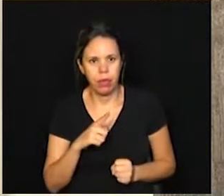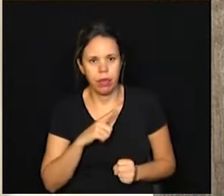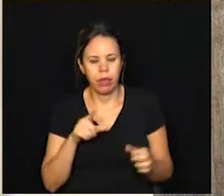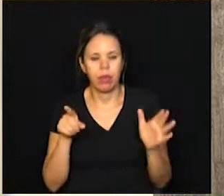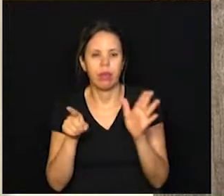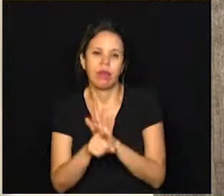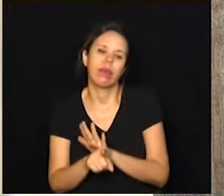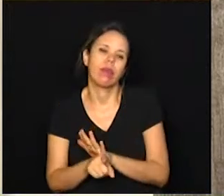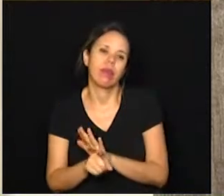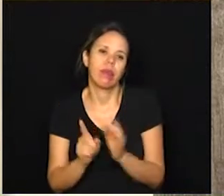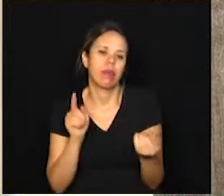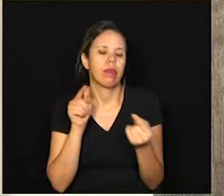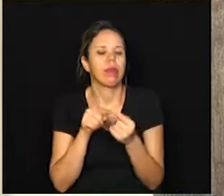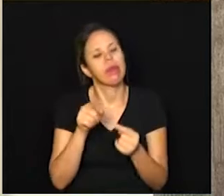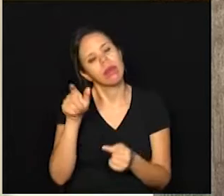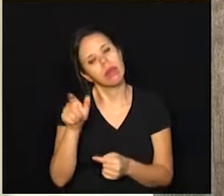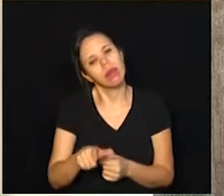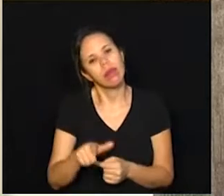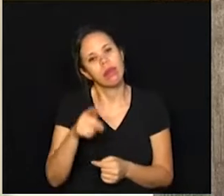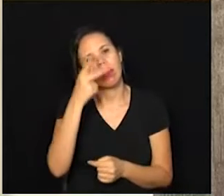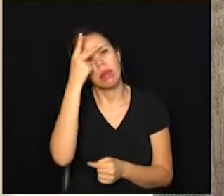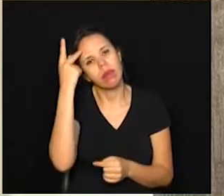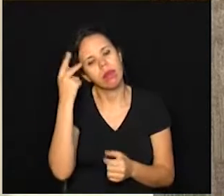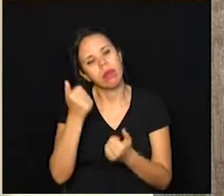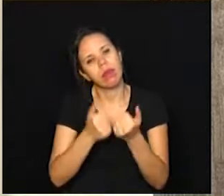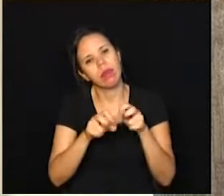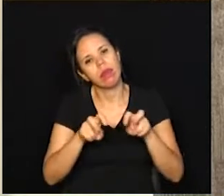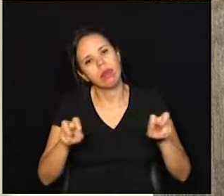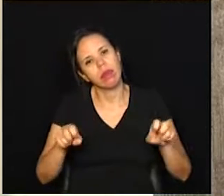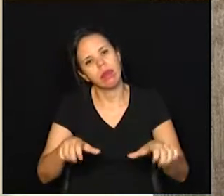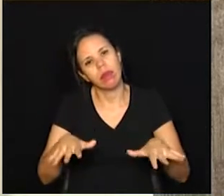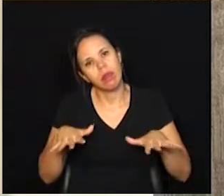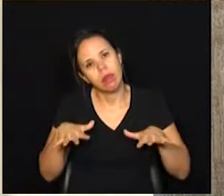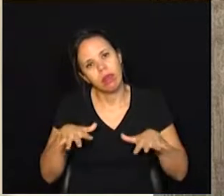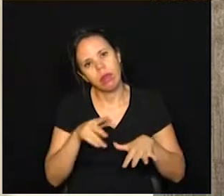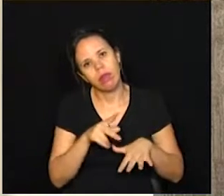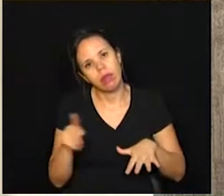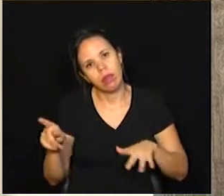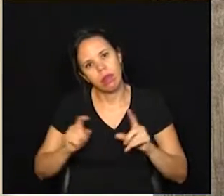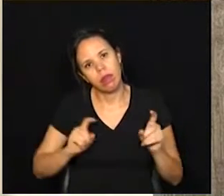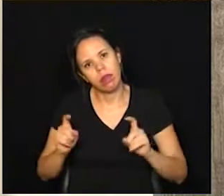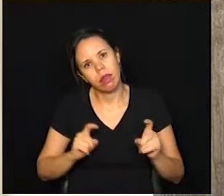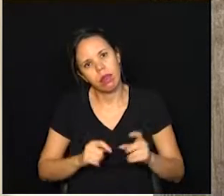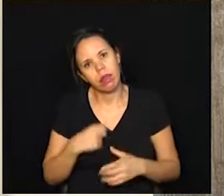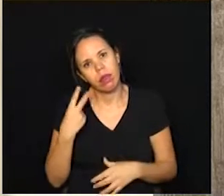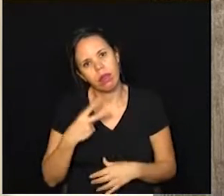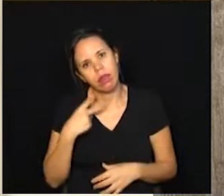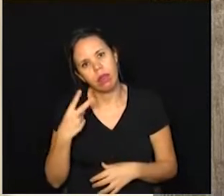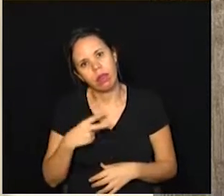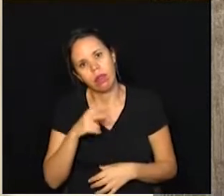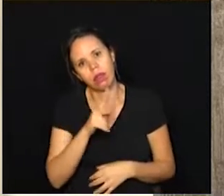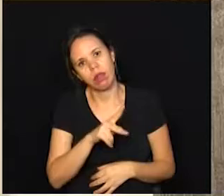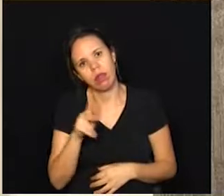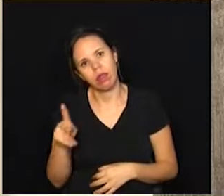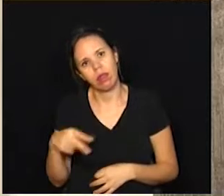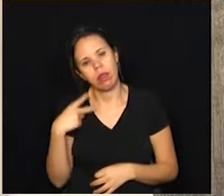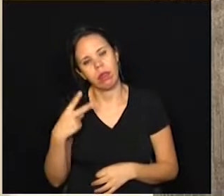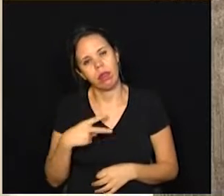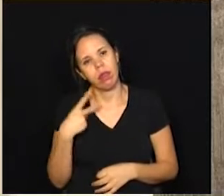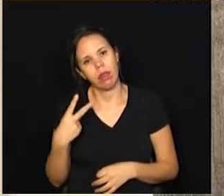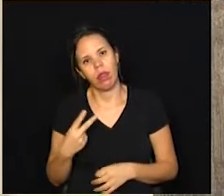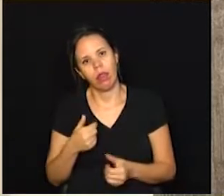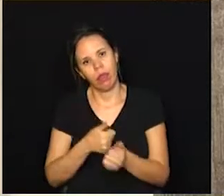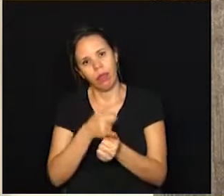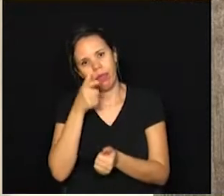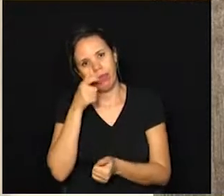pergunta direcionada aqui à mesa do plenário. Quem vai presidir essa audiência é o vereador professor Alberto, então vamos